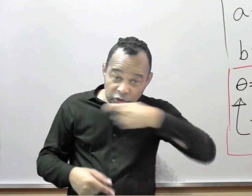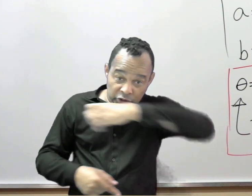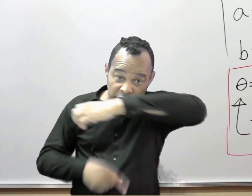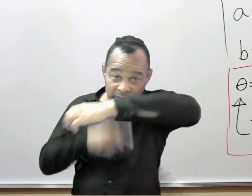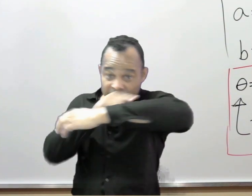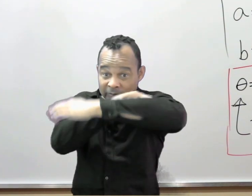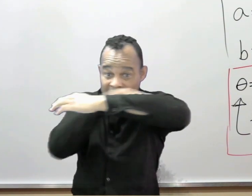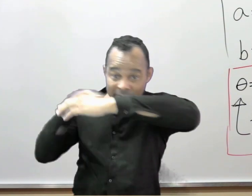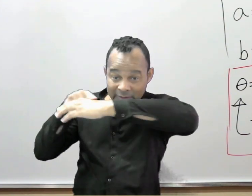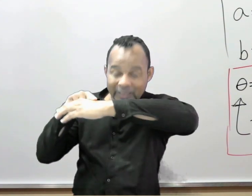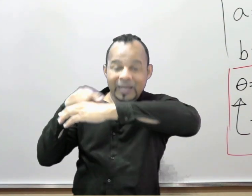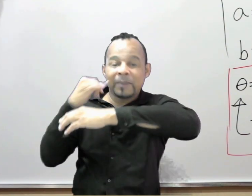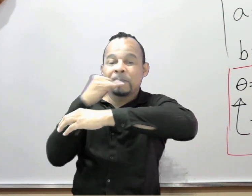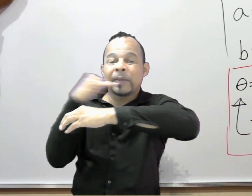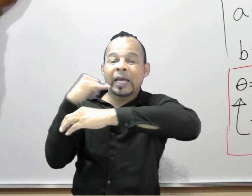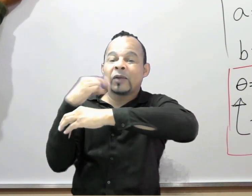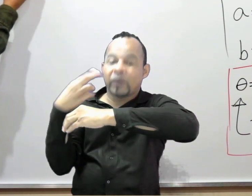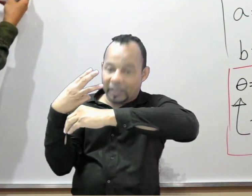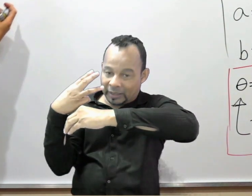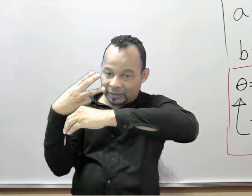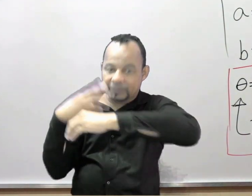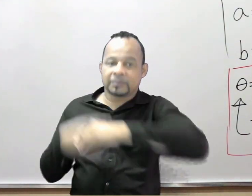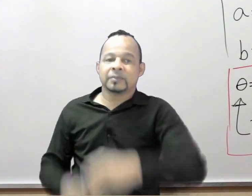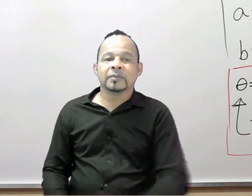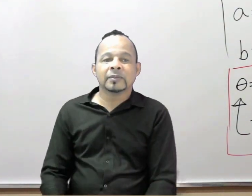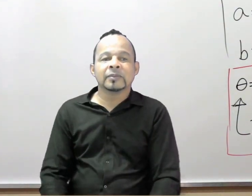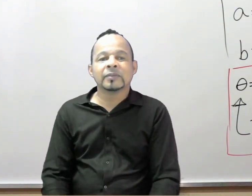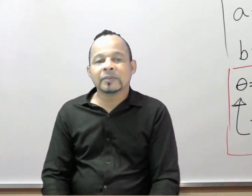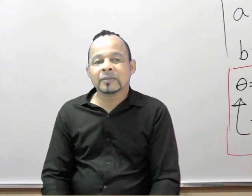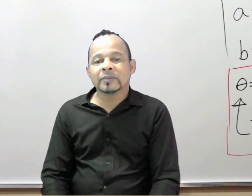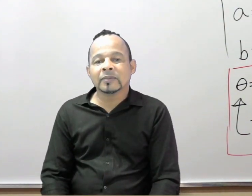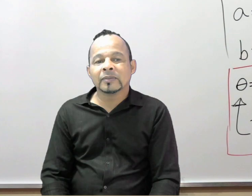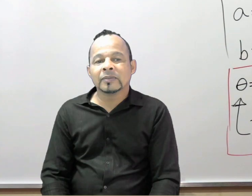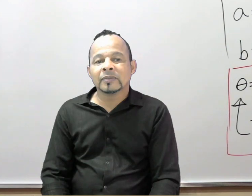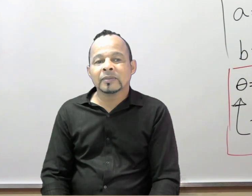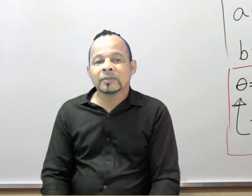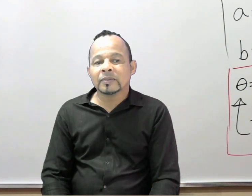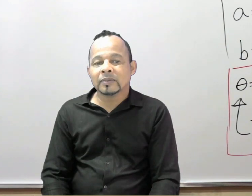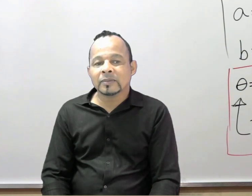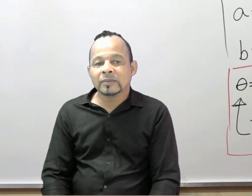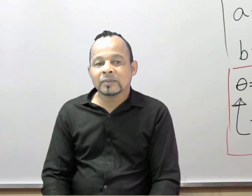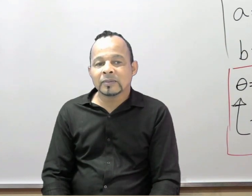fazendo mais ou menos em escala. Legal, ó.